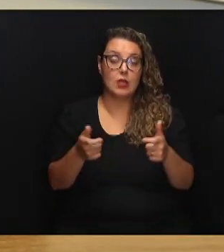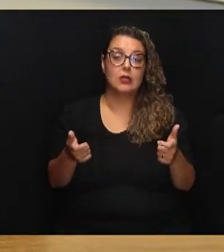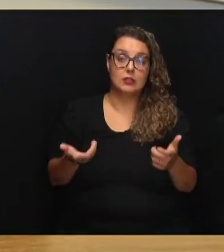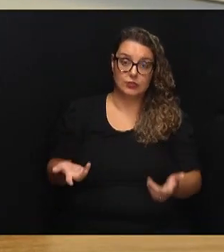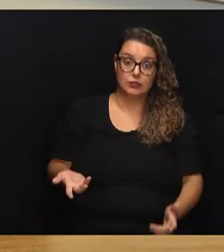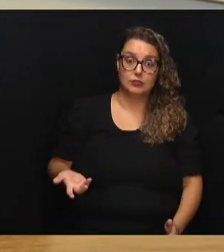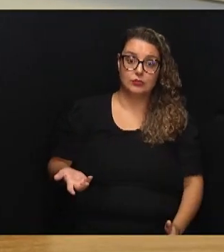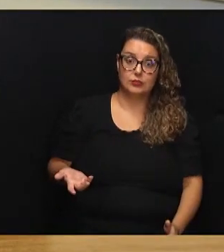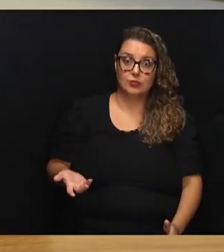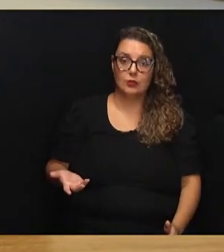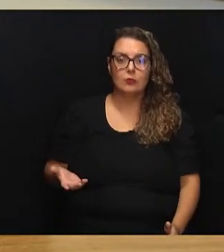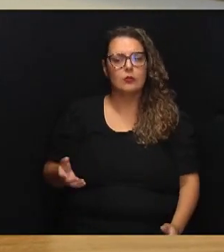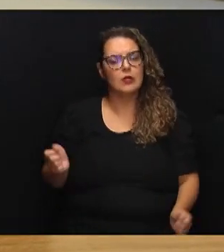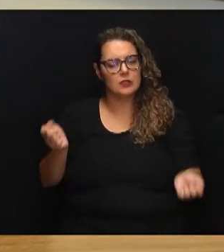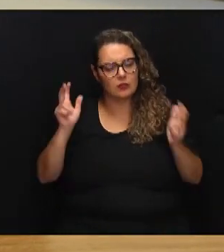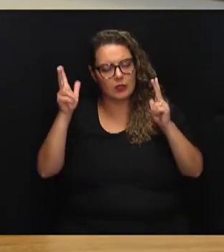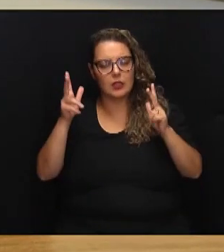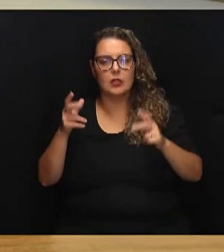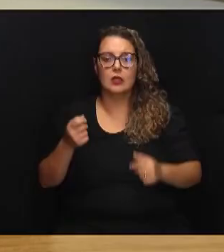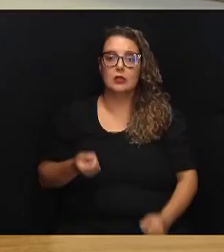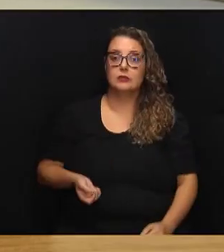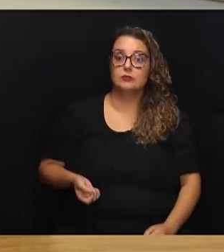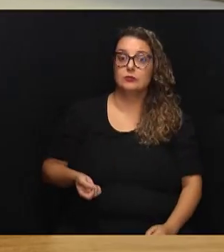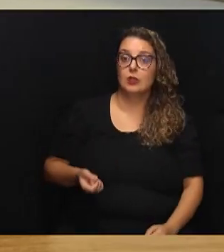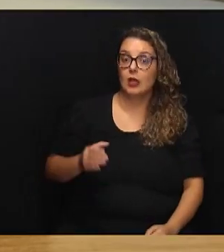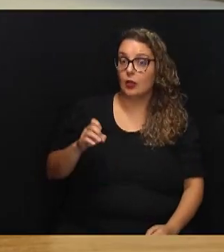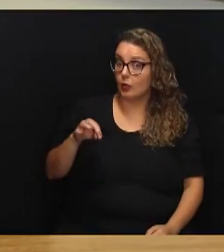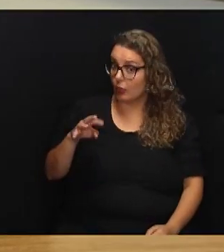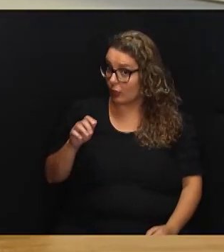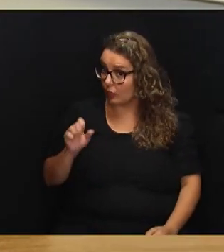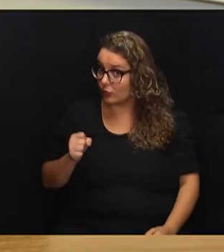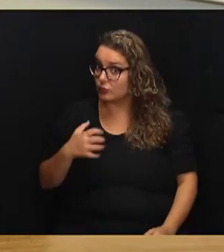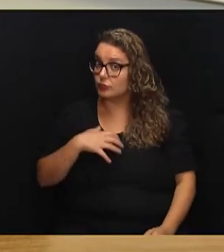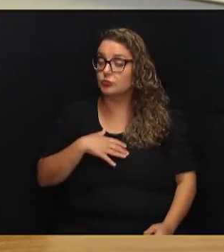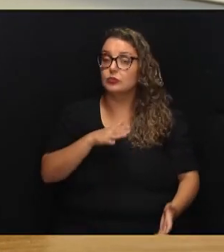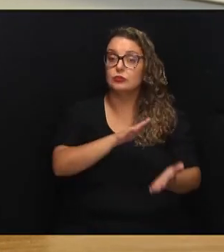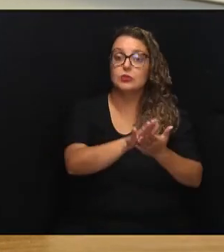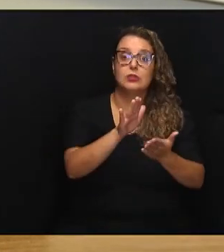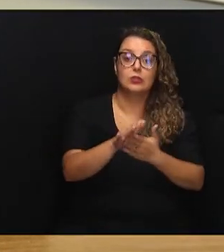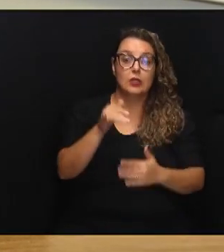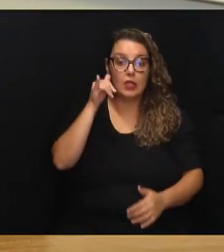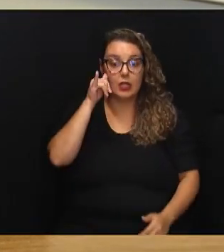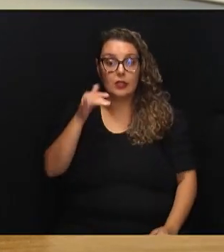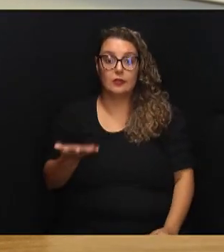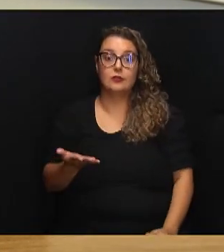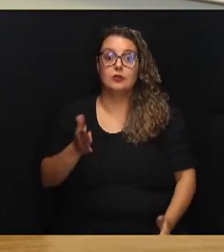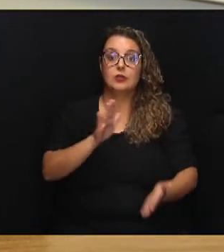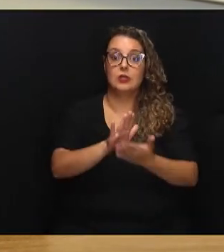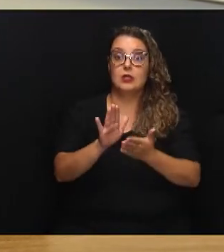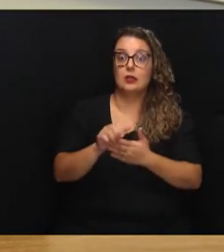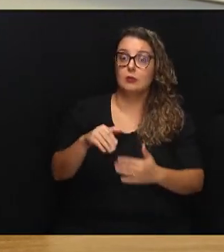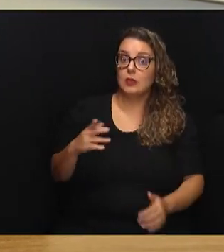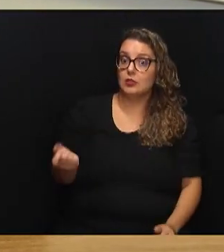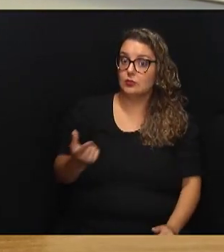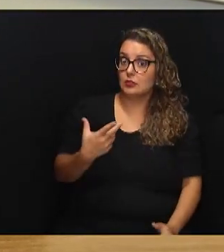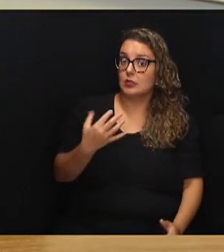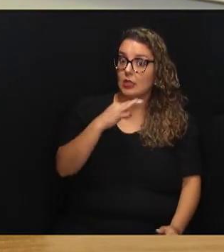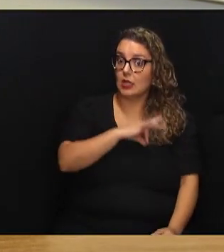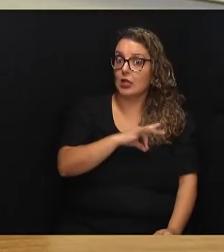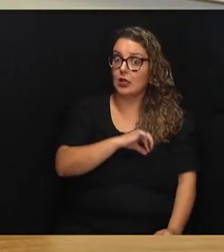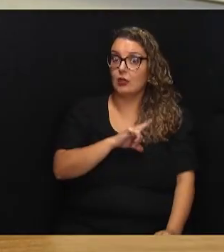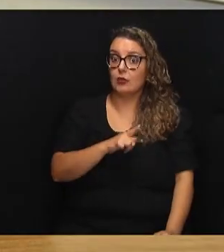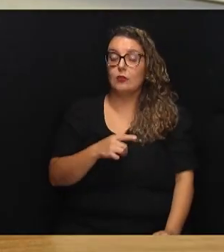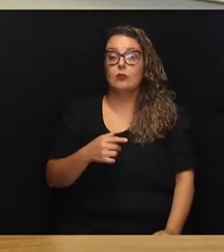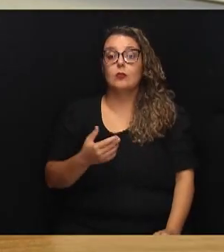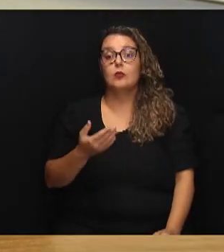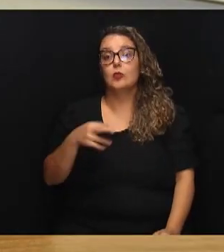Tá? Mas fiquem sempre atentos às suas contas, a forma com que você gasta, evite gastar mais do que ganha apenas por causa de um